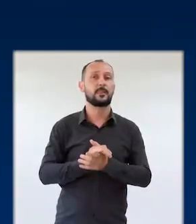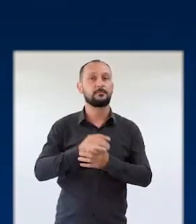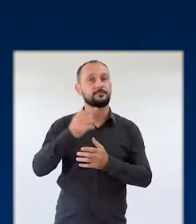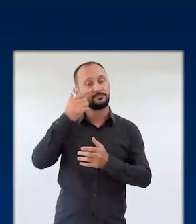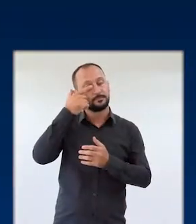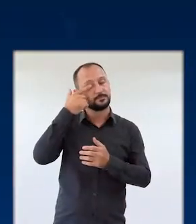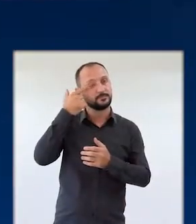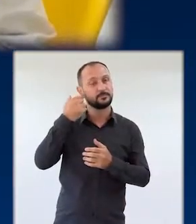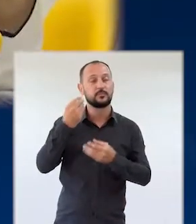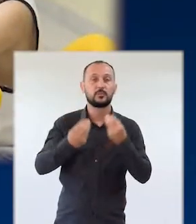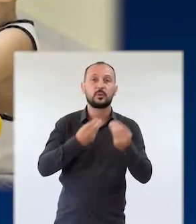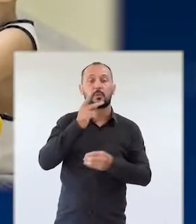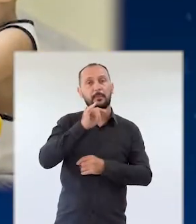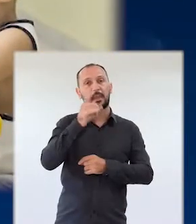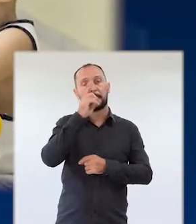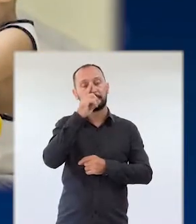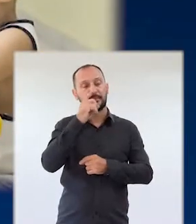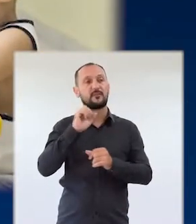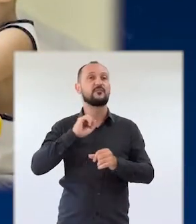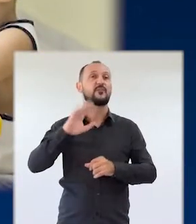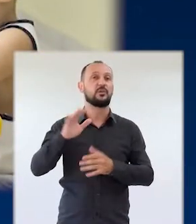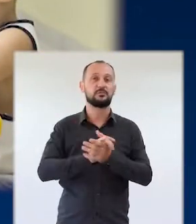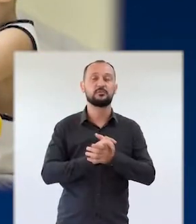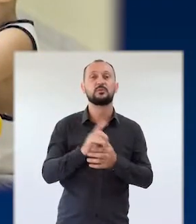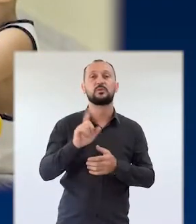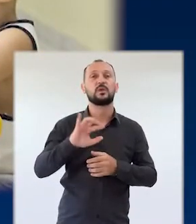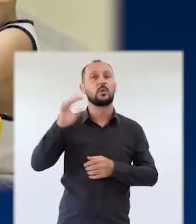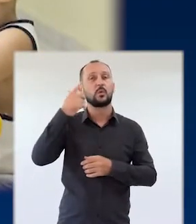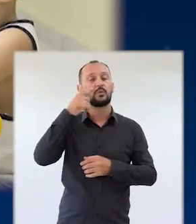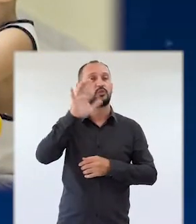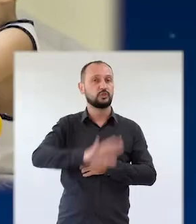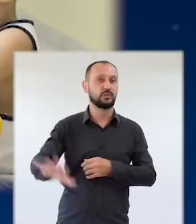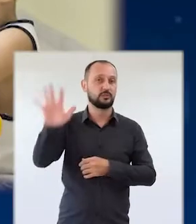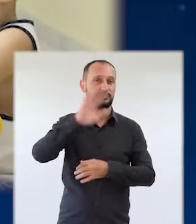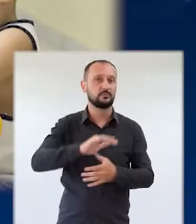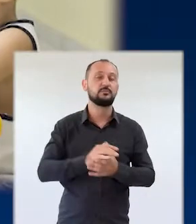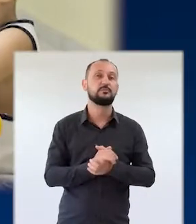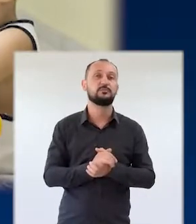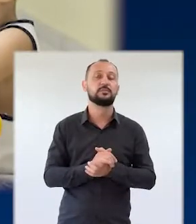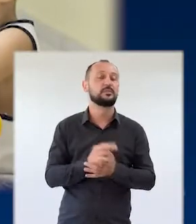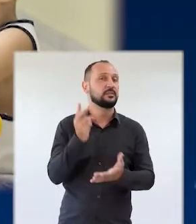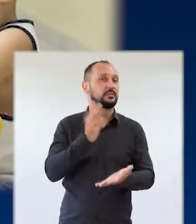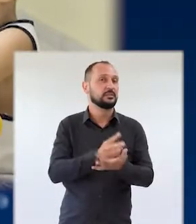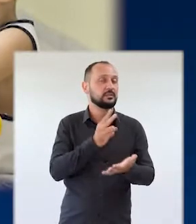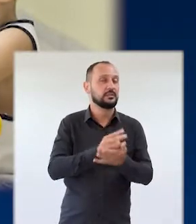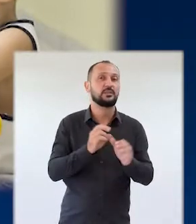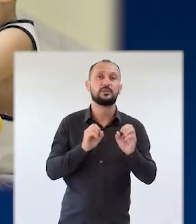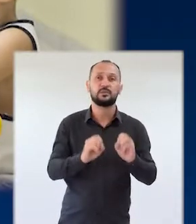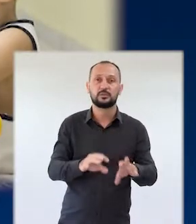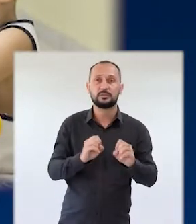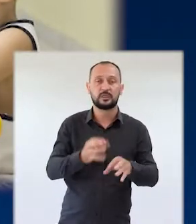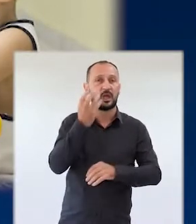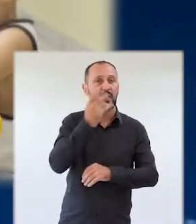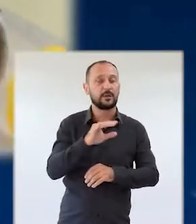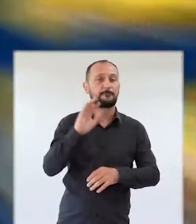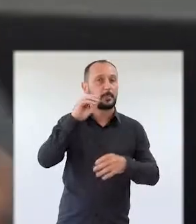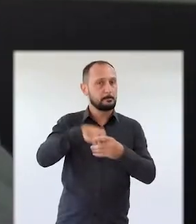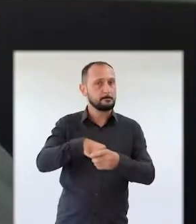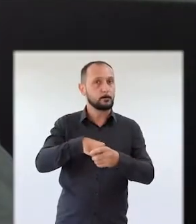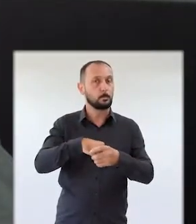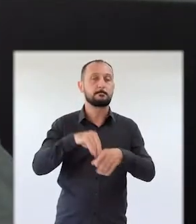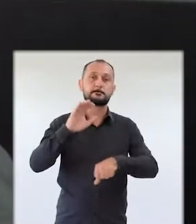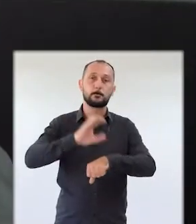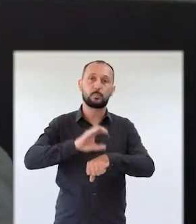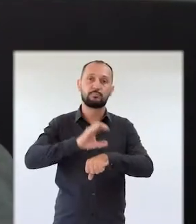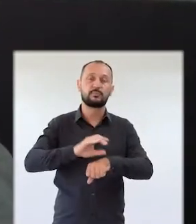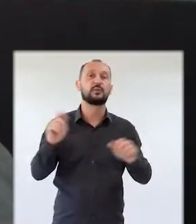educação infantil e dentro dela a creche é capaz sim de promover atividades, fazer com que a criança tenha ali interatividade.